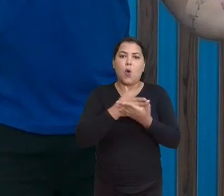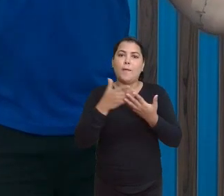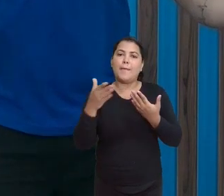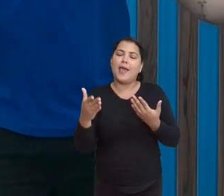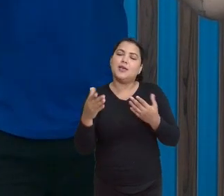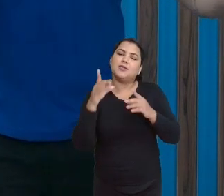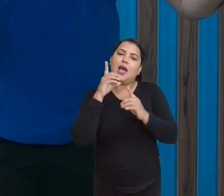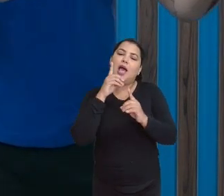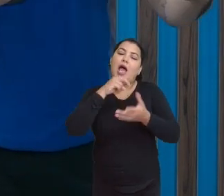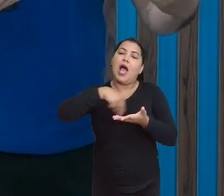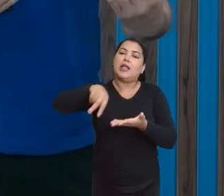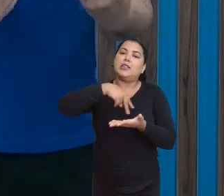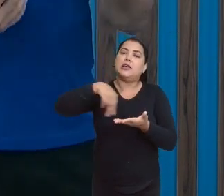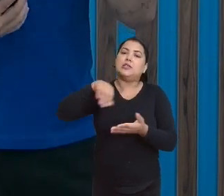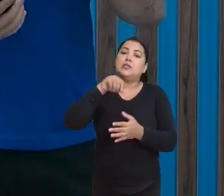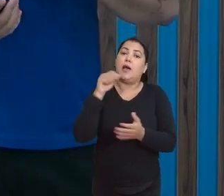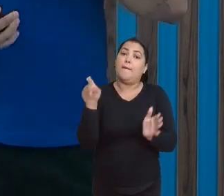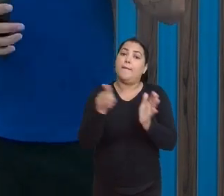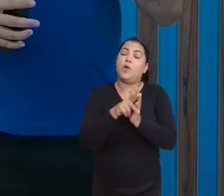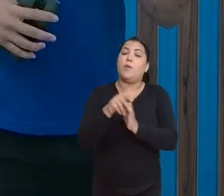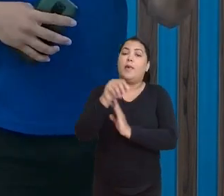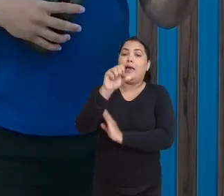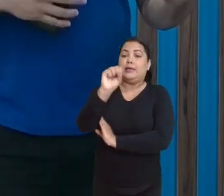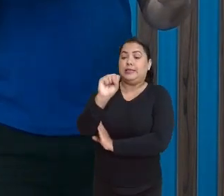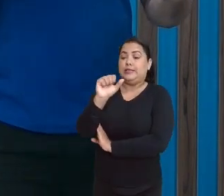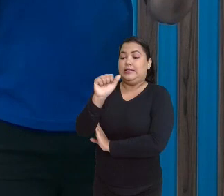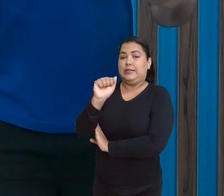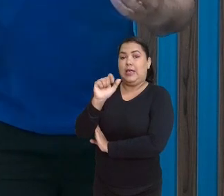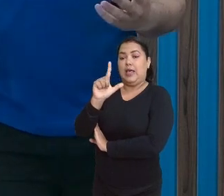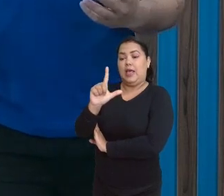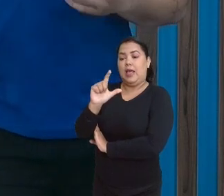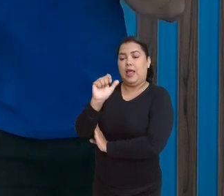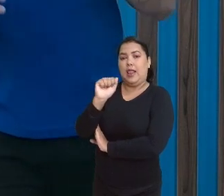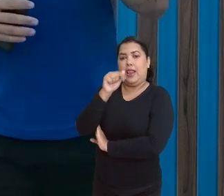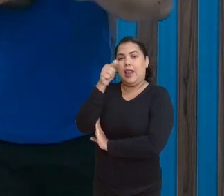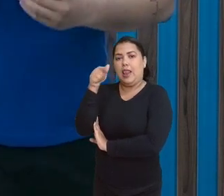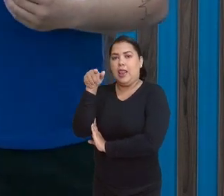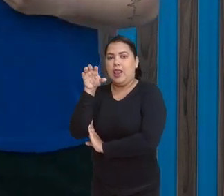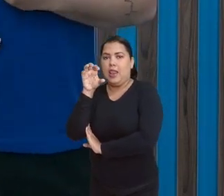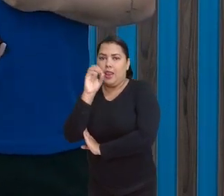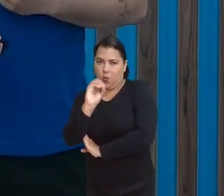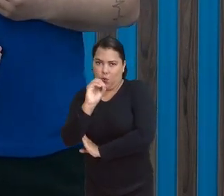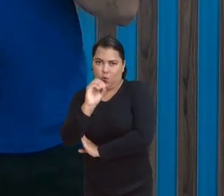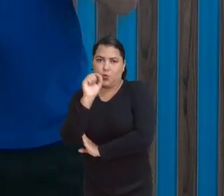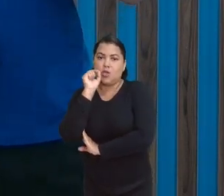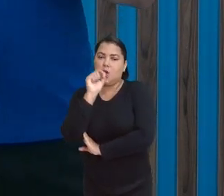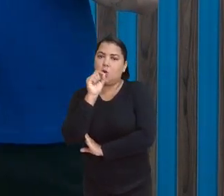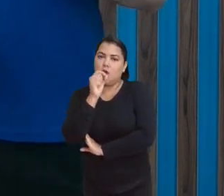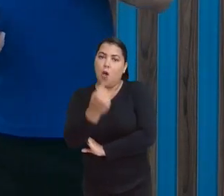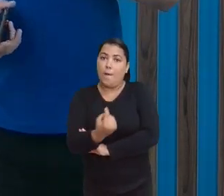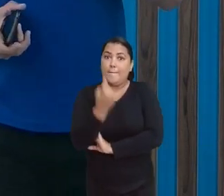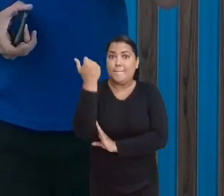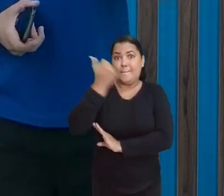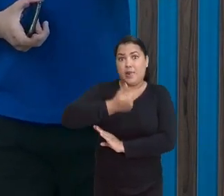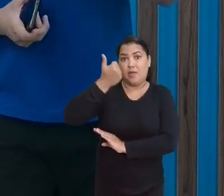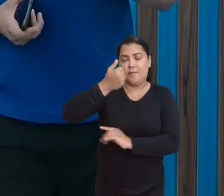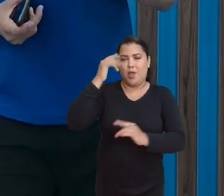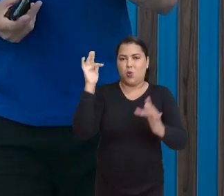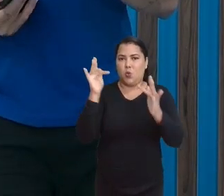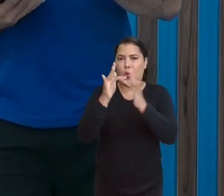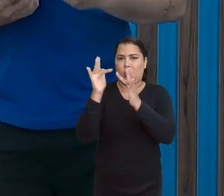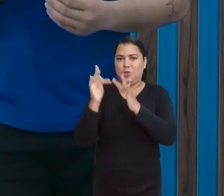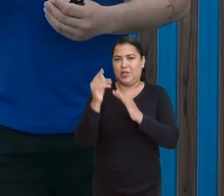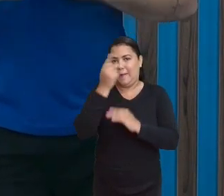tem o primeiro contato entre o conduzido e o condutor. É bom a gente lembrar aqui, mais uma vez, que a